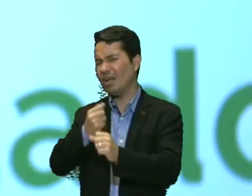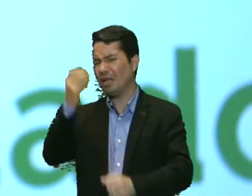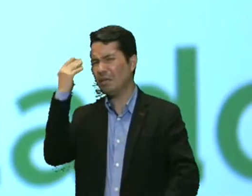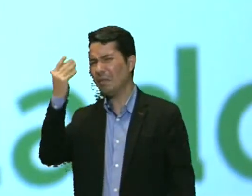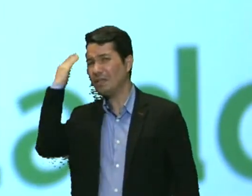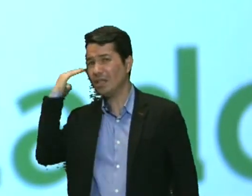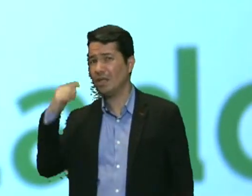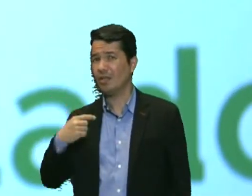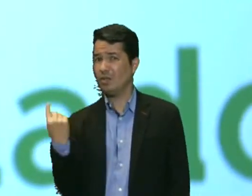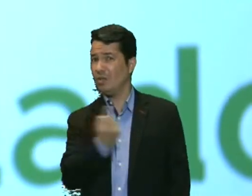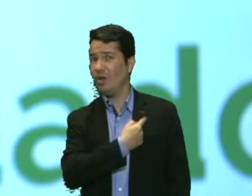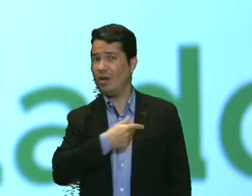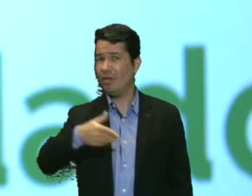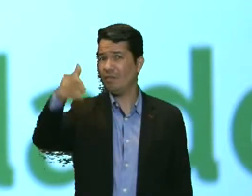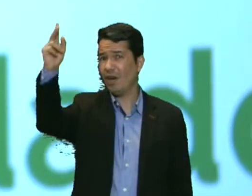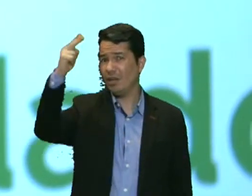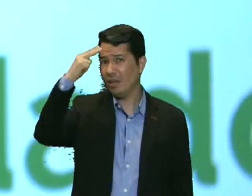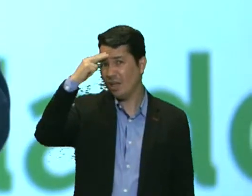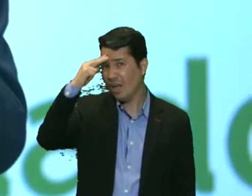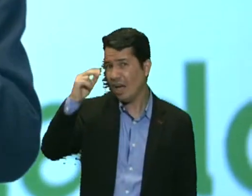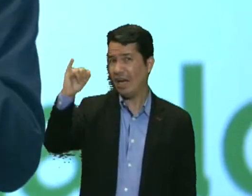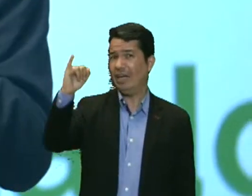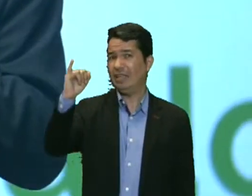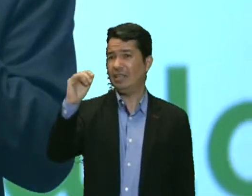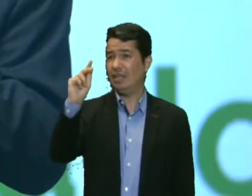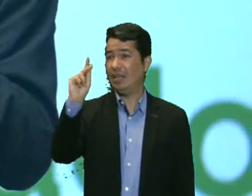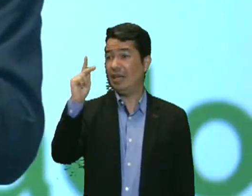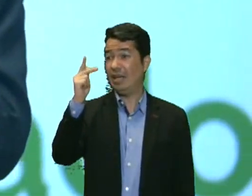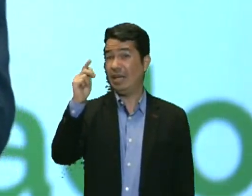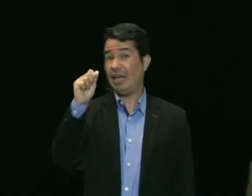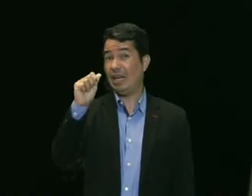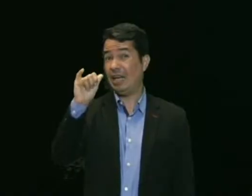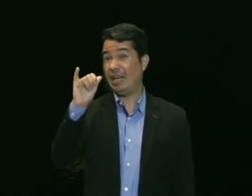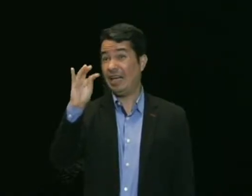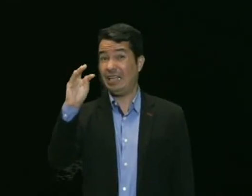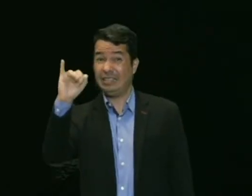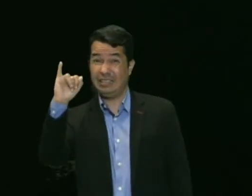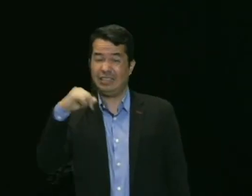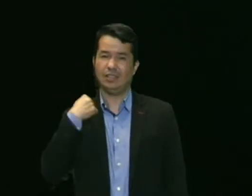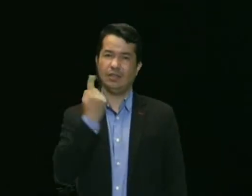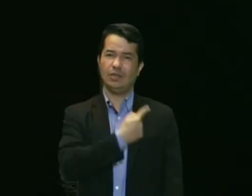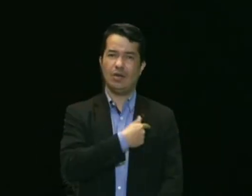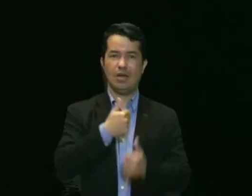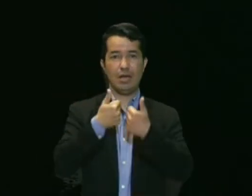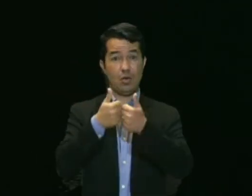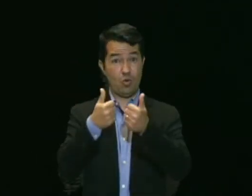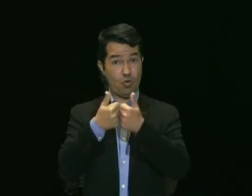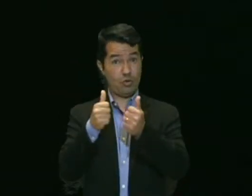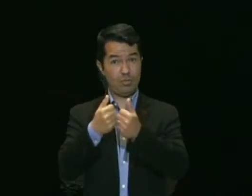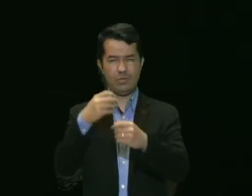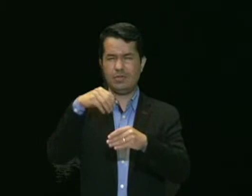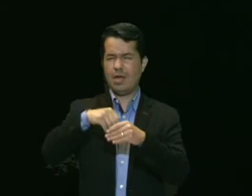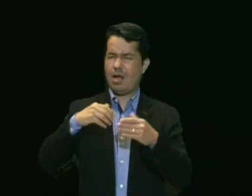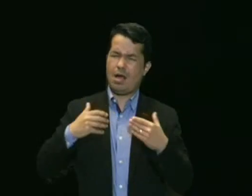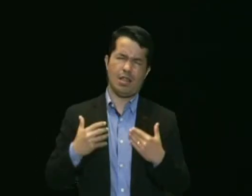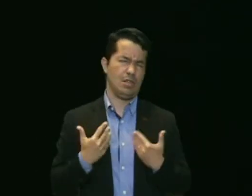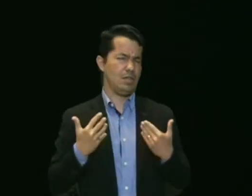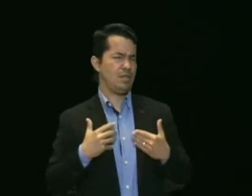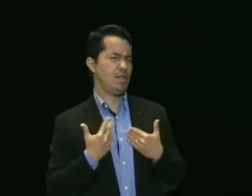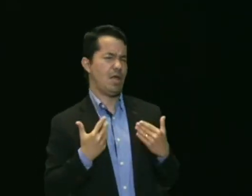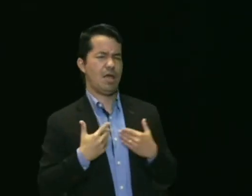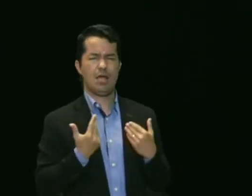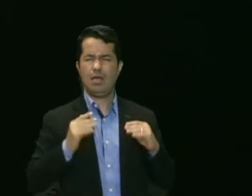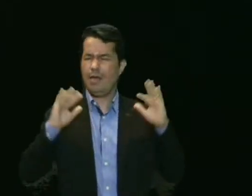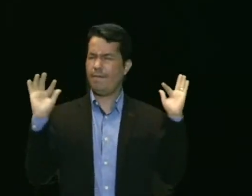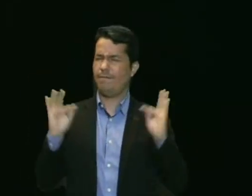daqui. Estávamos todos felizes de ir lá, poder ministrar na vida daquelas pessoas. Foi logo